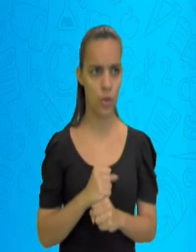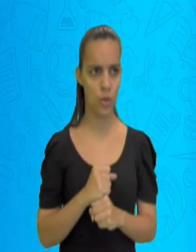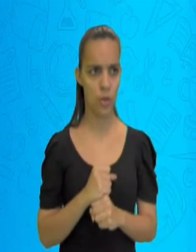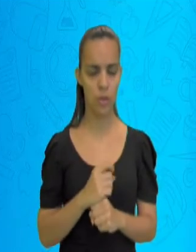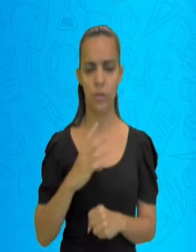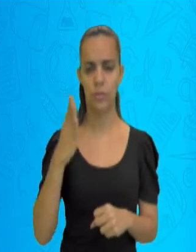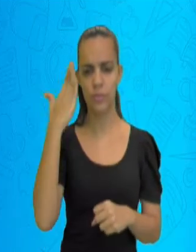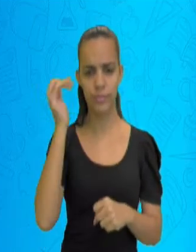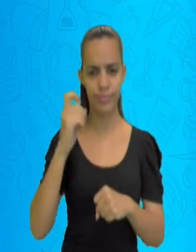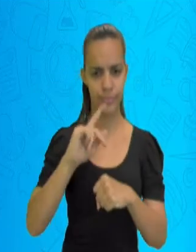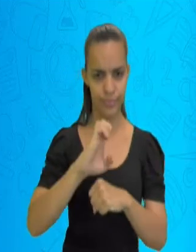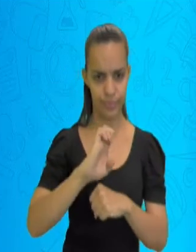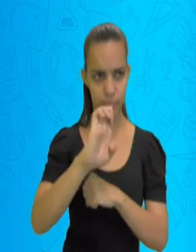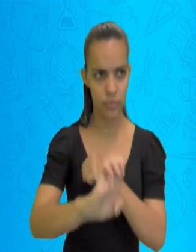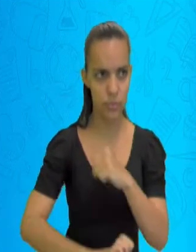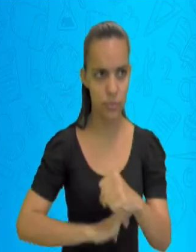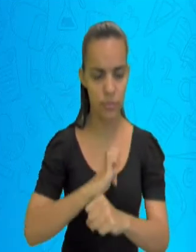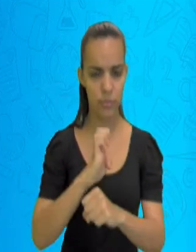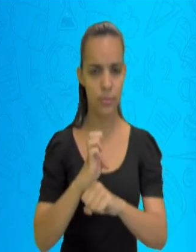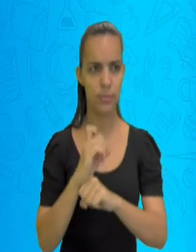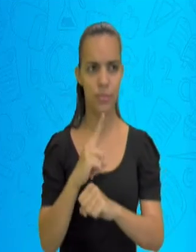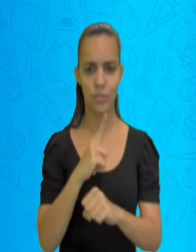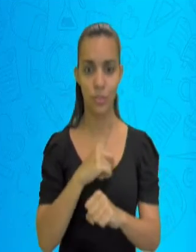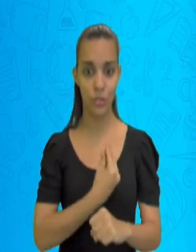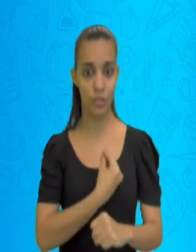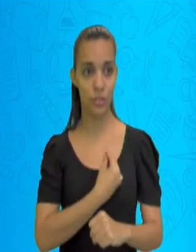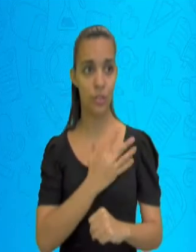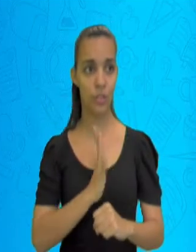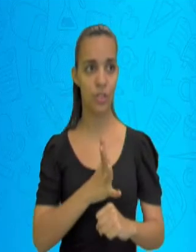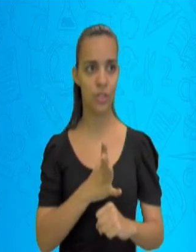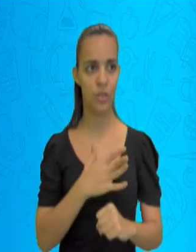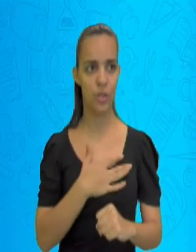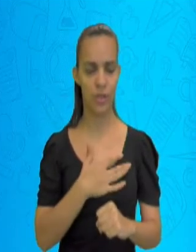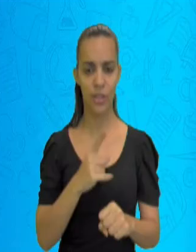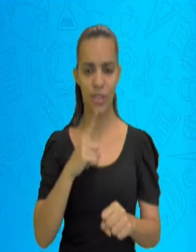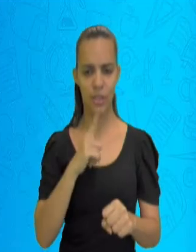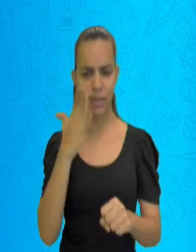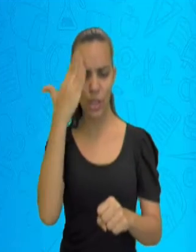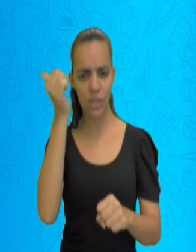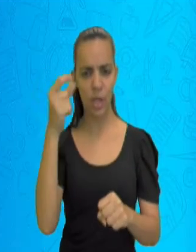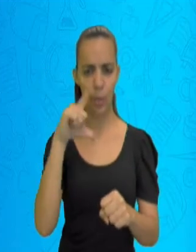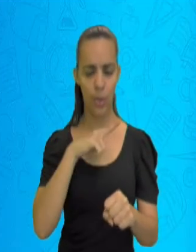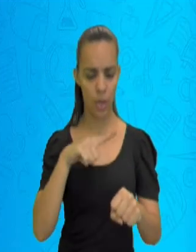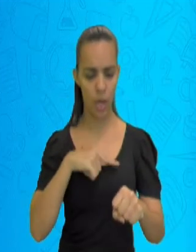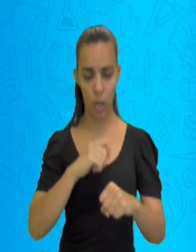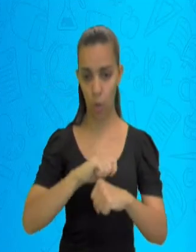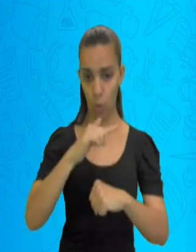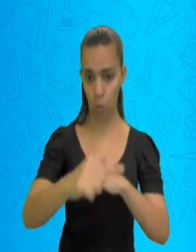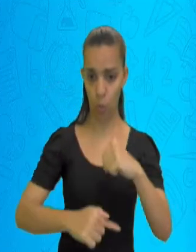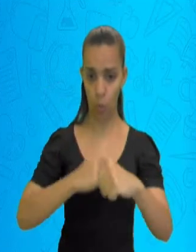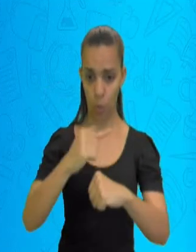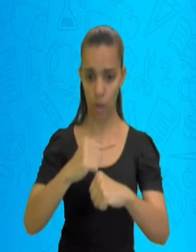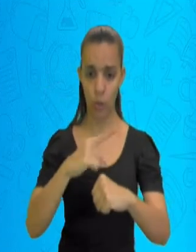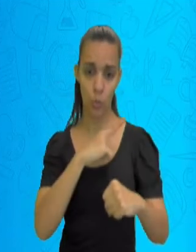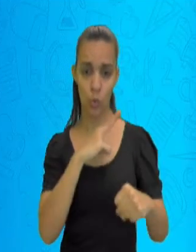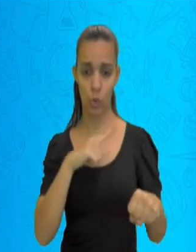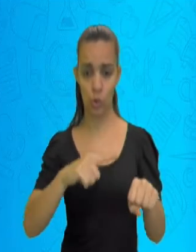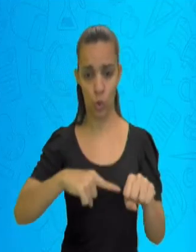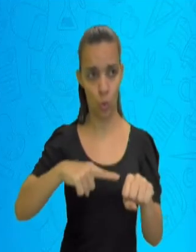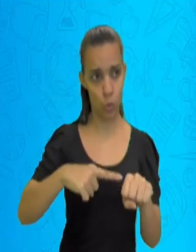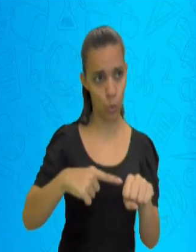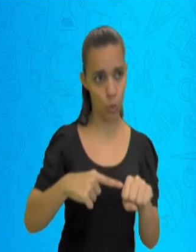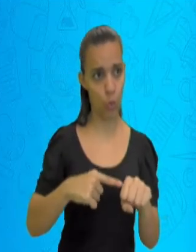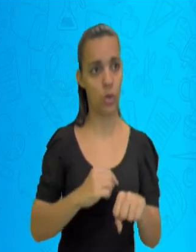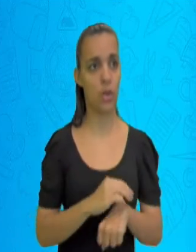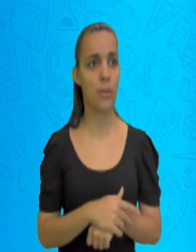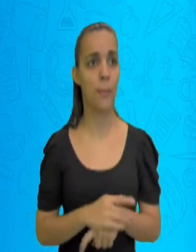de elétron, já sabia que no núcleo do átomo é que está concentrada a sua massa,